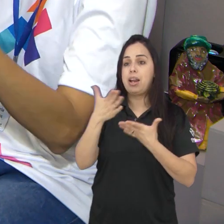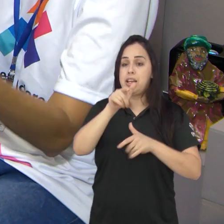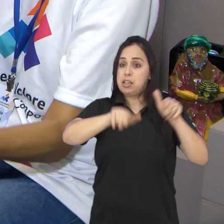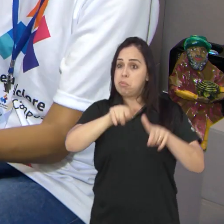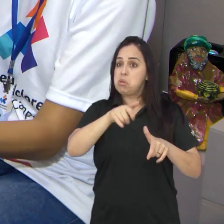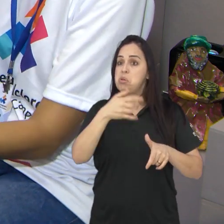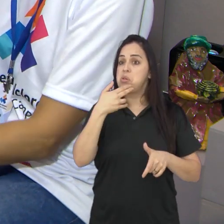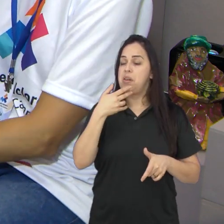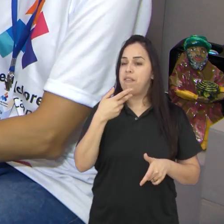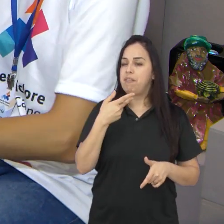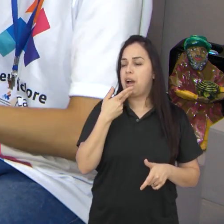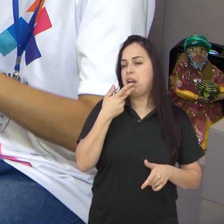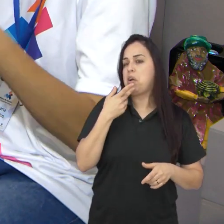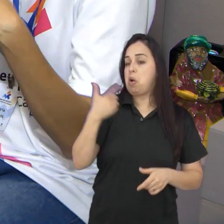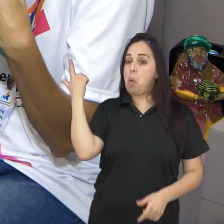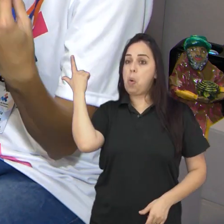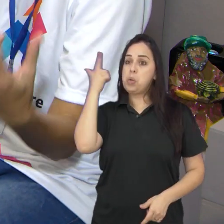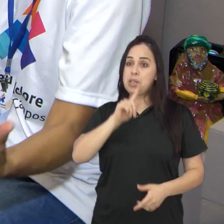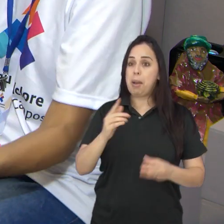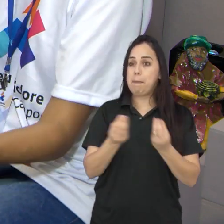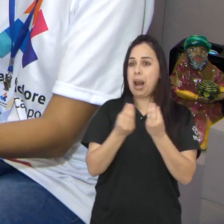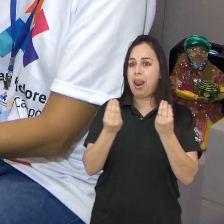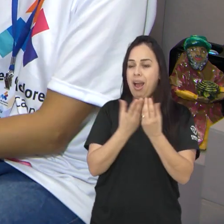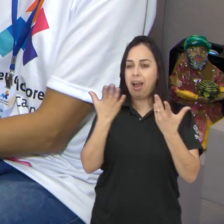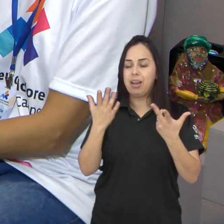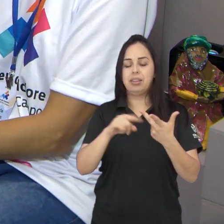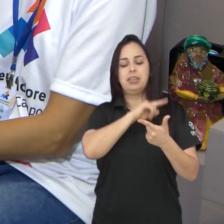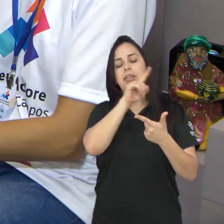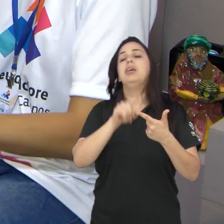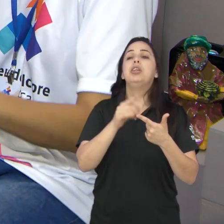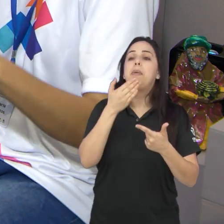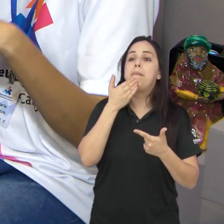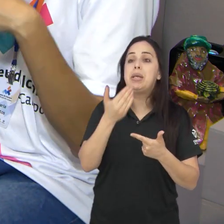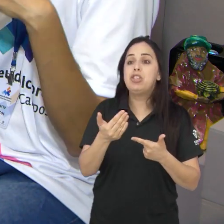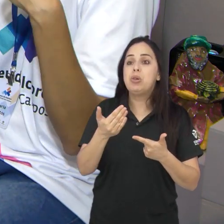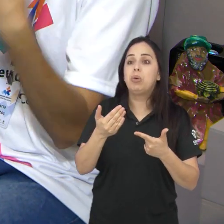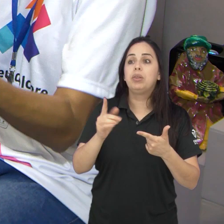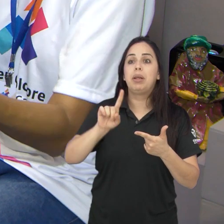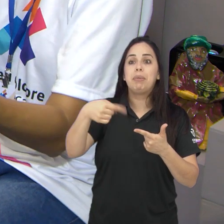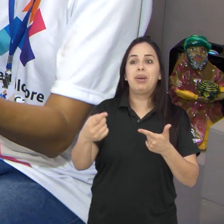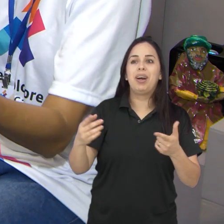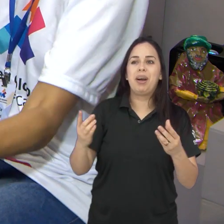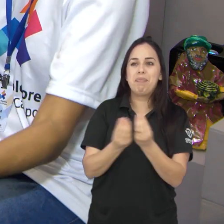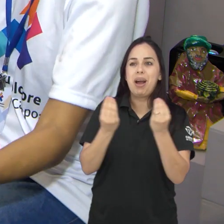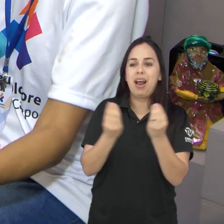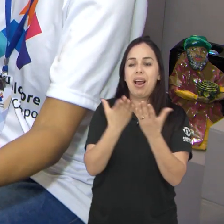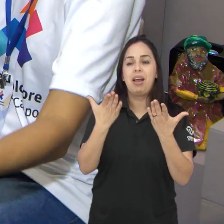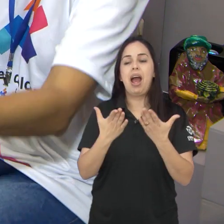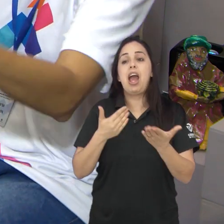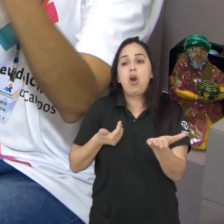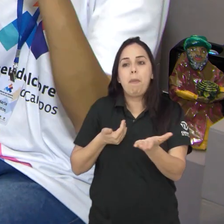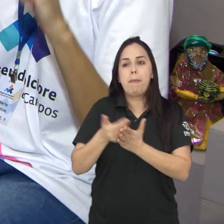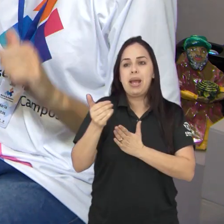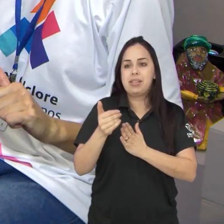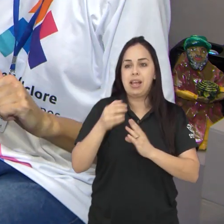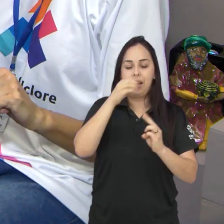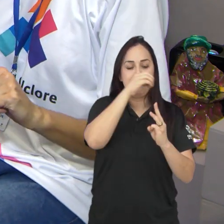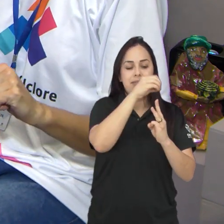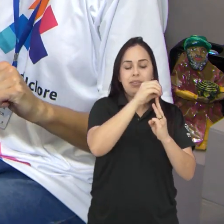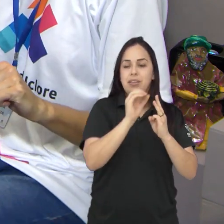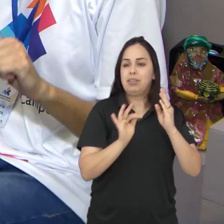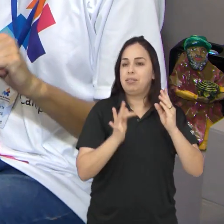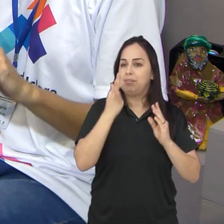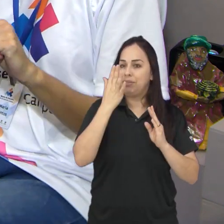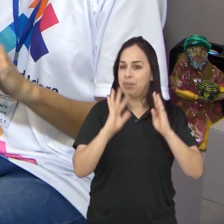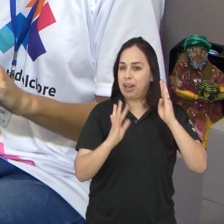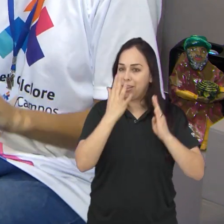de pedidos que elas fizeram e aí elas conseguiram esse milagre. E aí elas passam a fazer a folia de reis como pagamento de